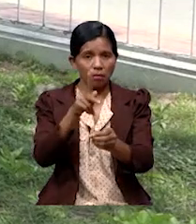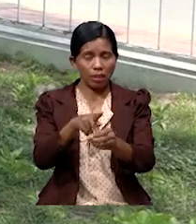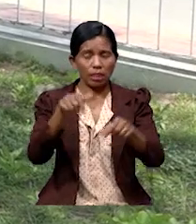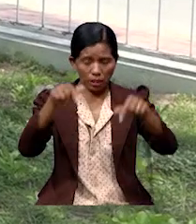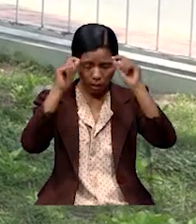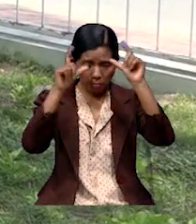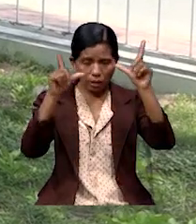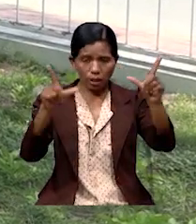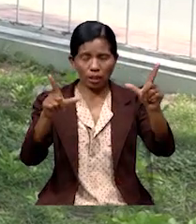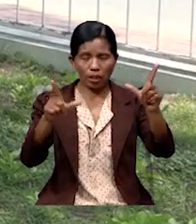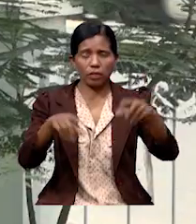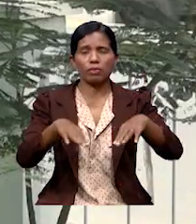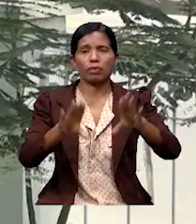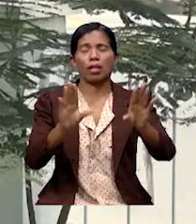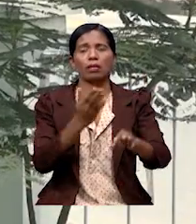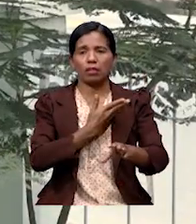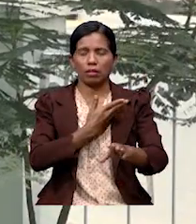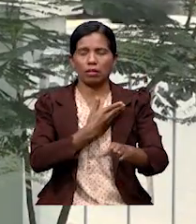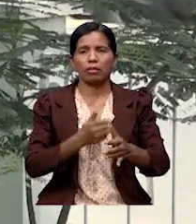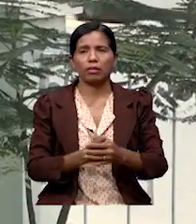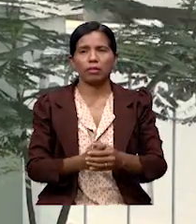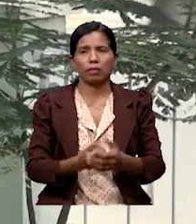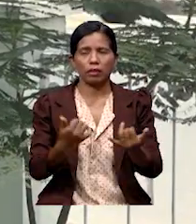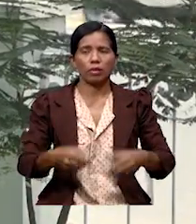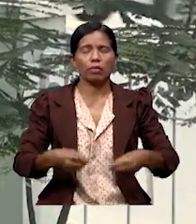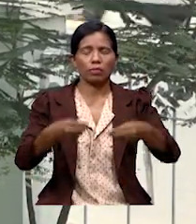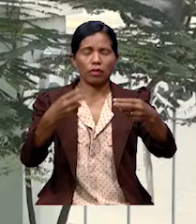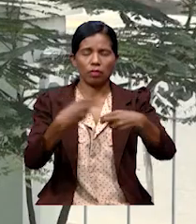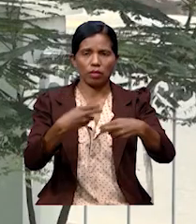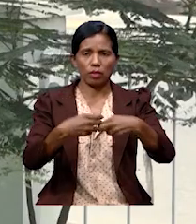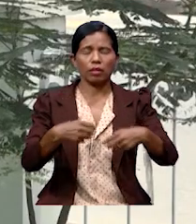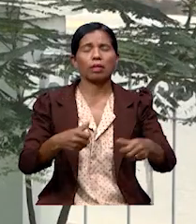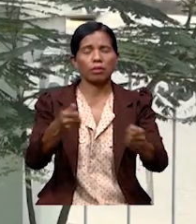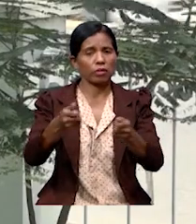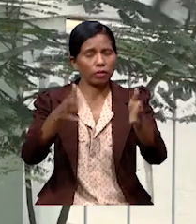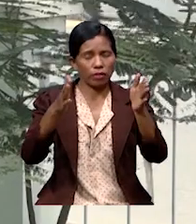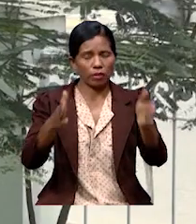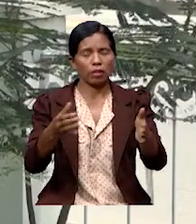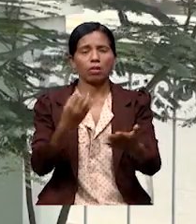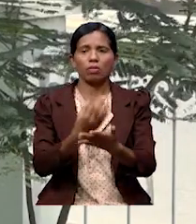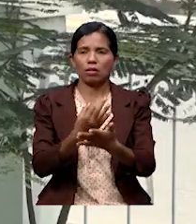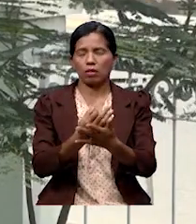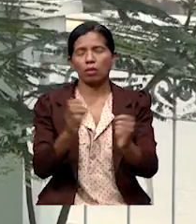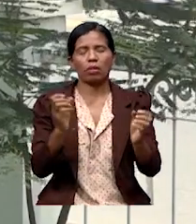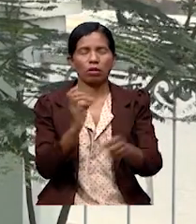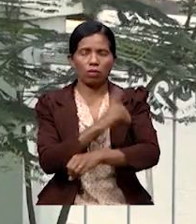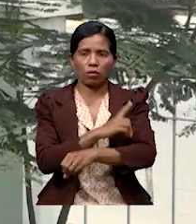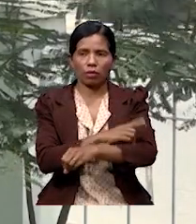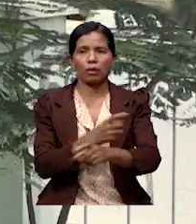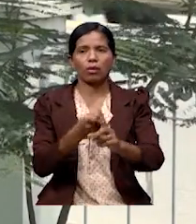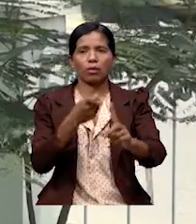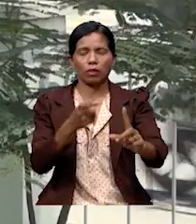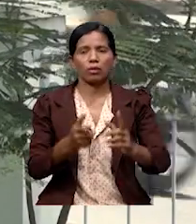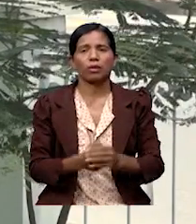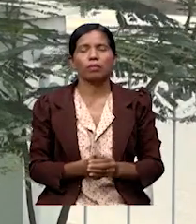fulin continua sae. Idene fo impacto ba motorista sira ne rendimento lor-lorong. Husi posto abastecimento